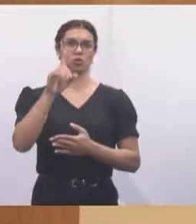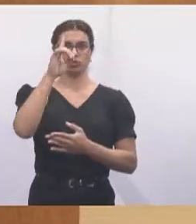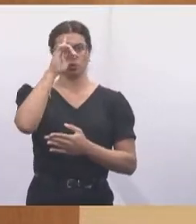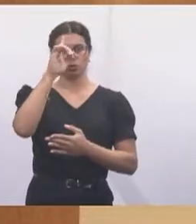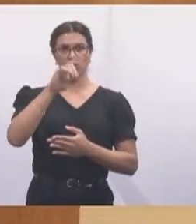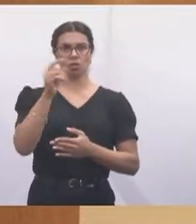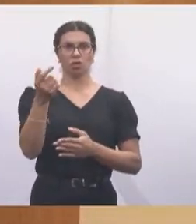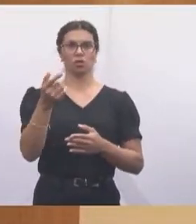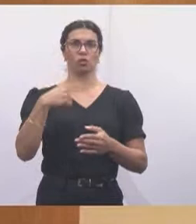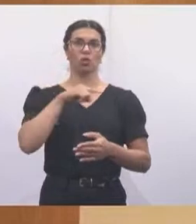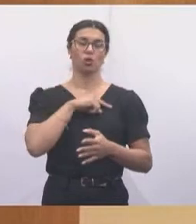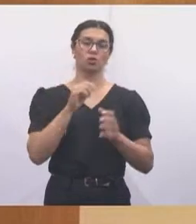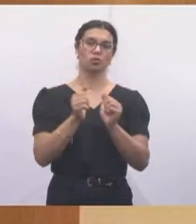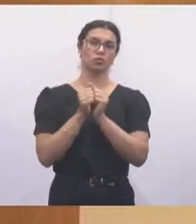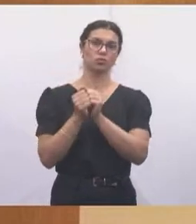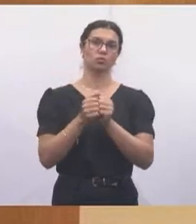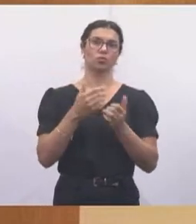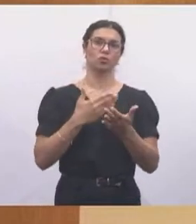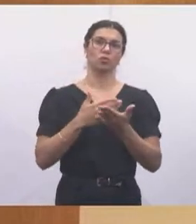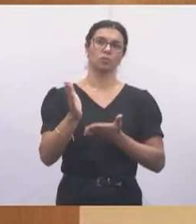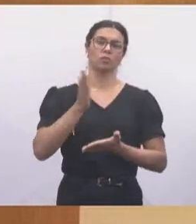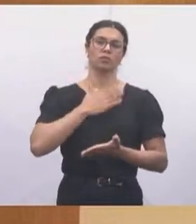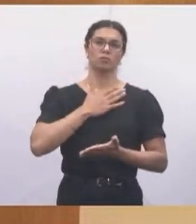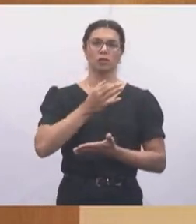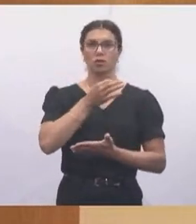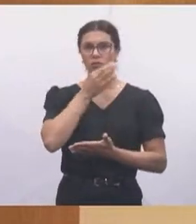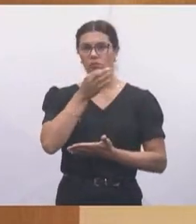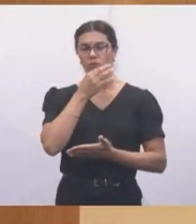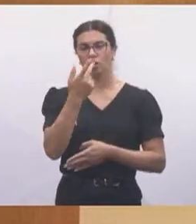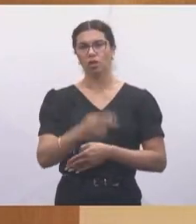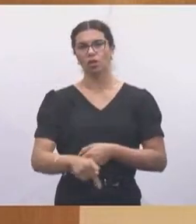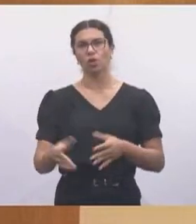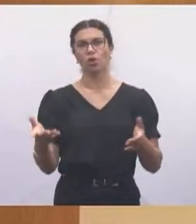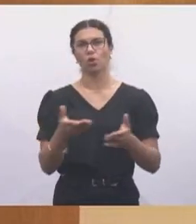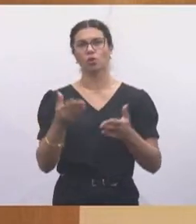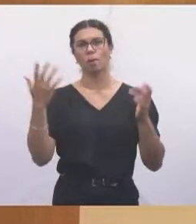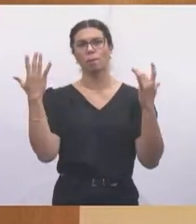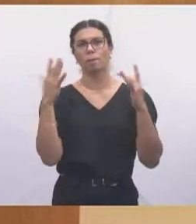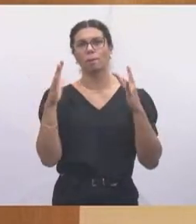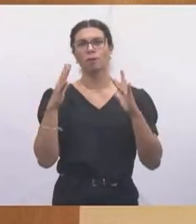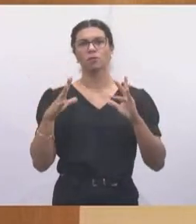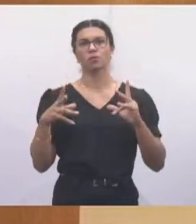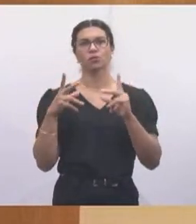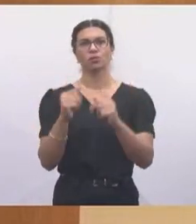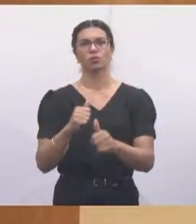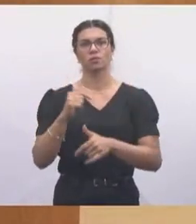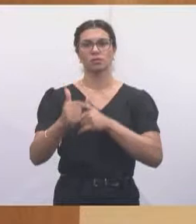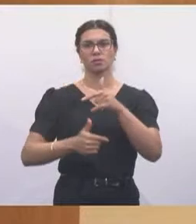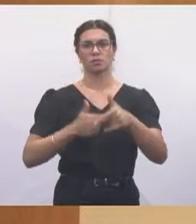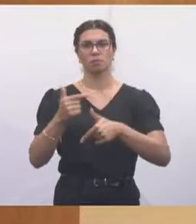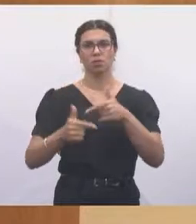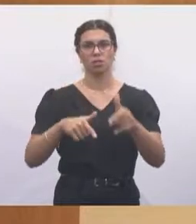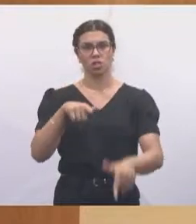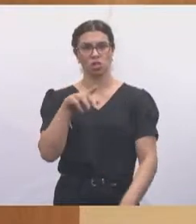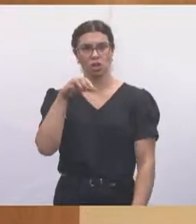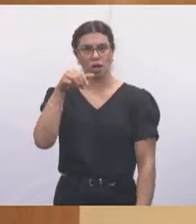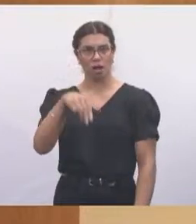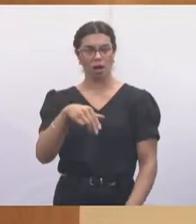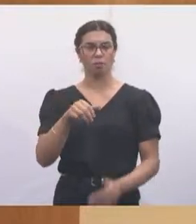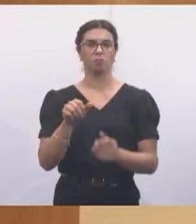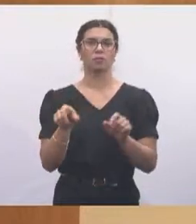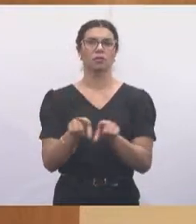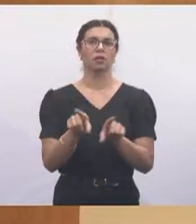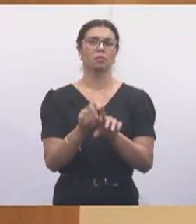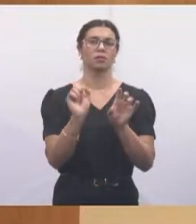no dia de hoje. E eu começo minha fala no dia de hoje aqui, parabenizando todos os trabalhadores da GM, parabenizando o